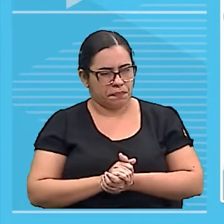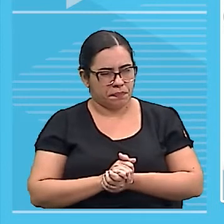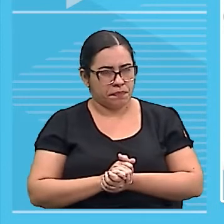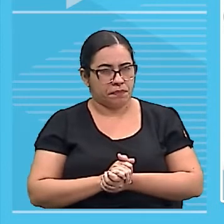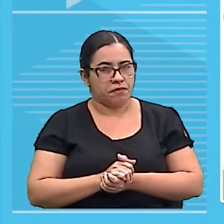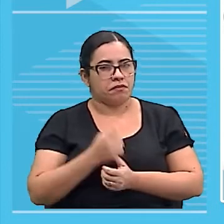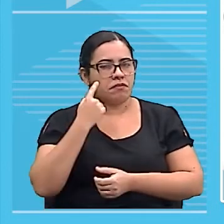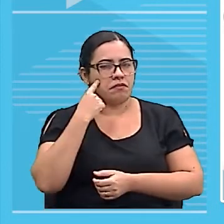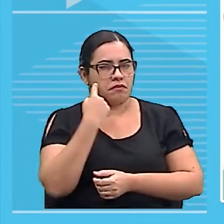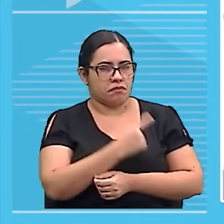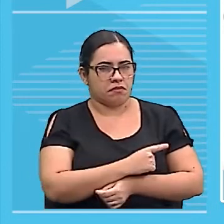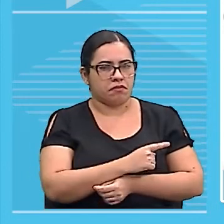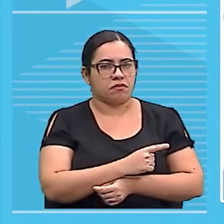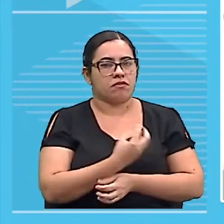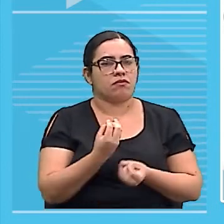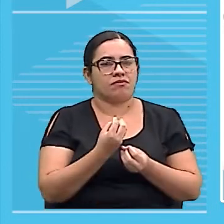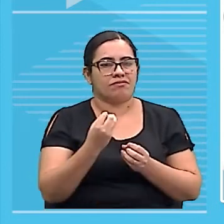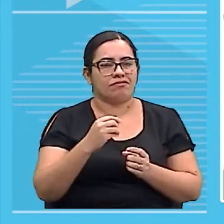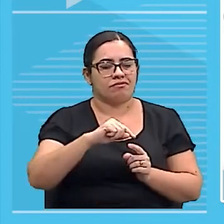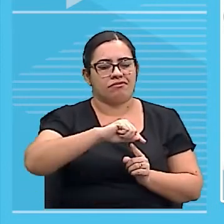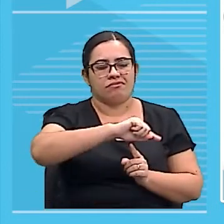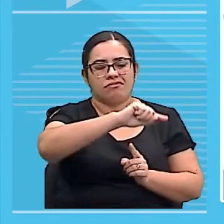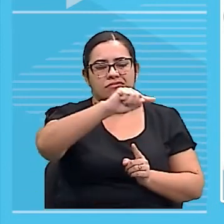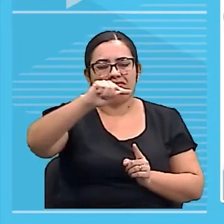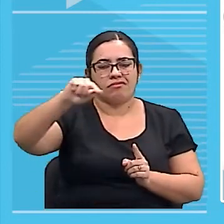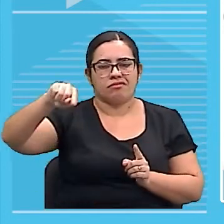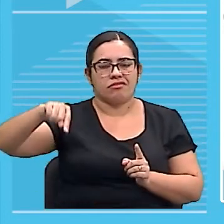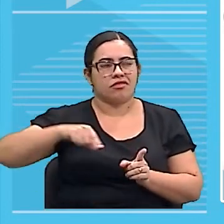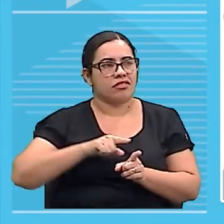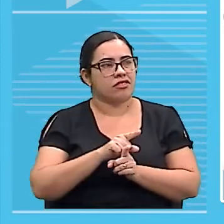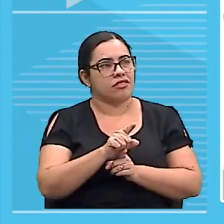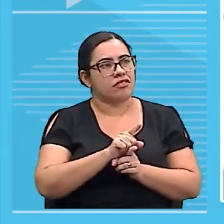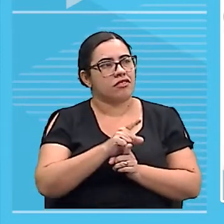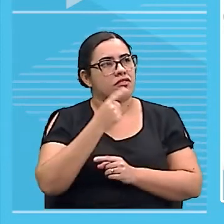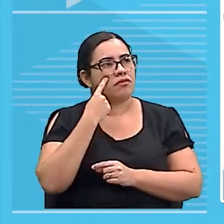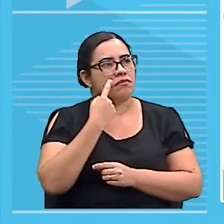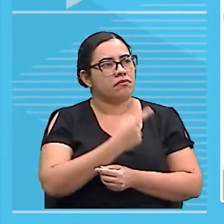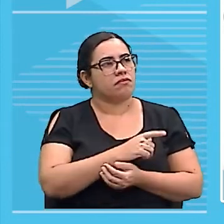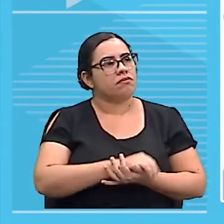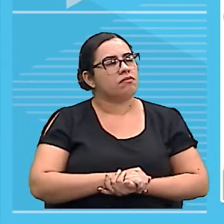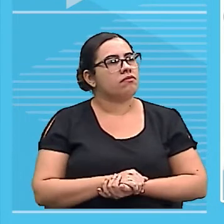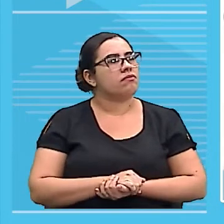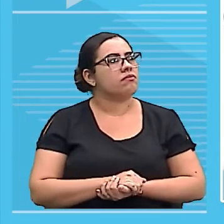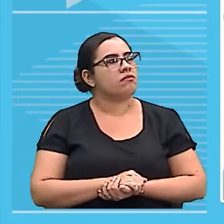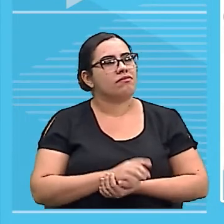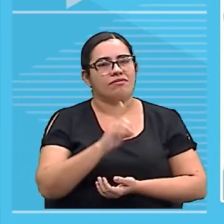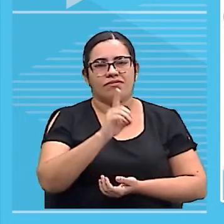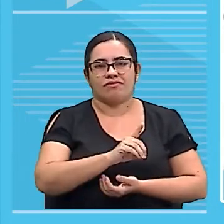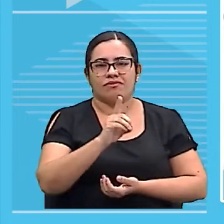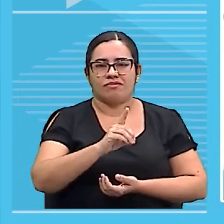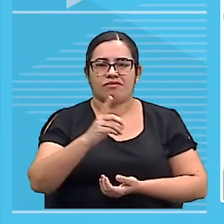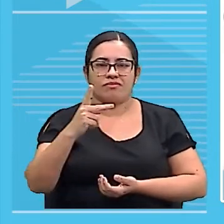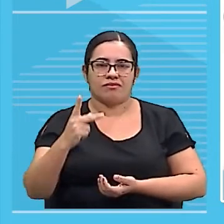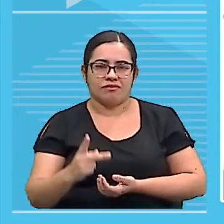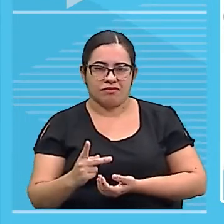então sentido convencional da corrente eu tenho aqui a minha diferença de potencial